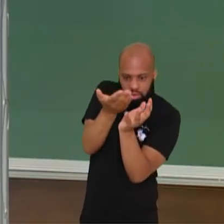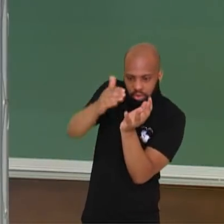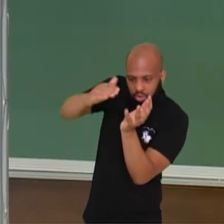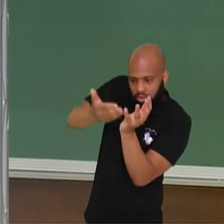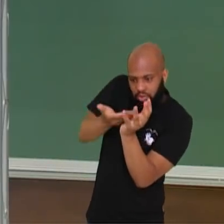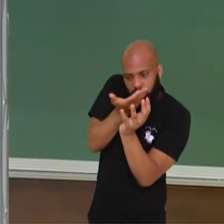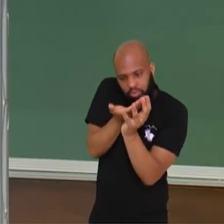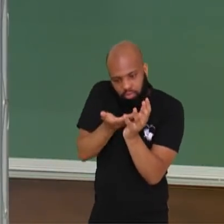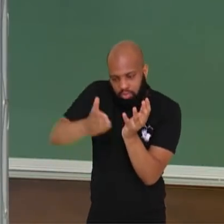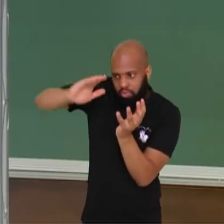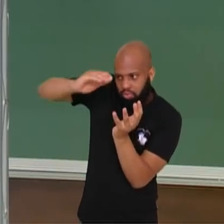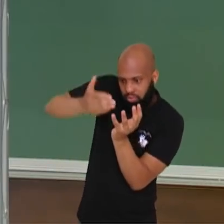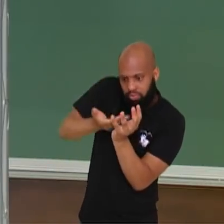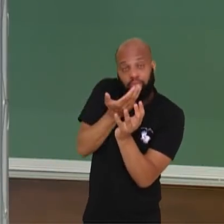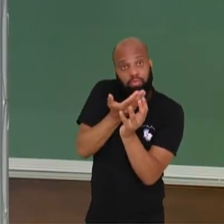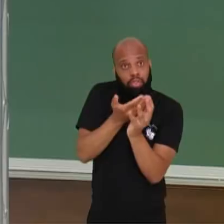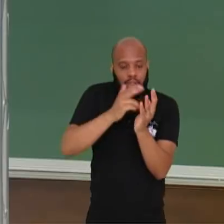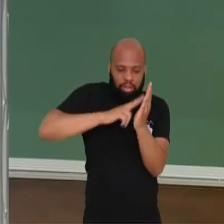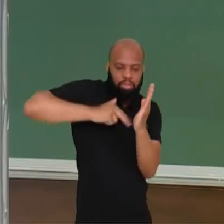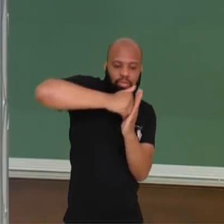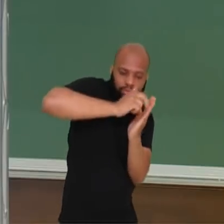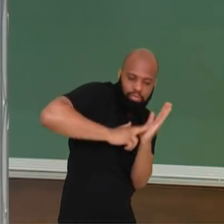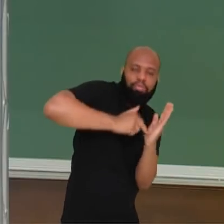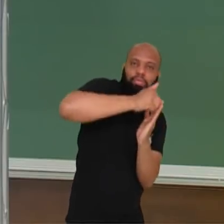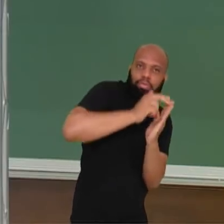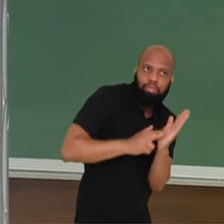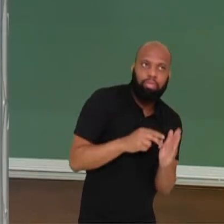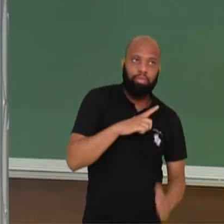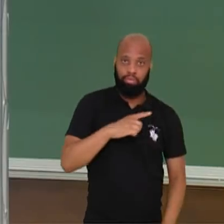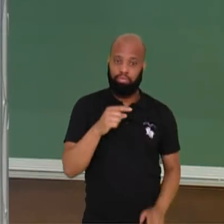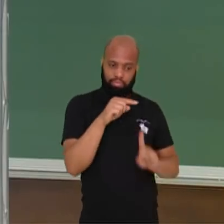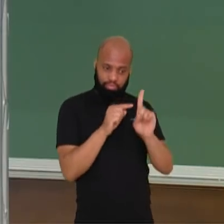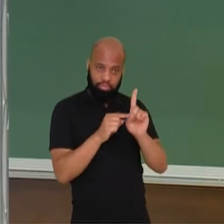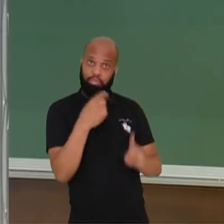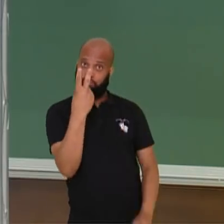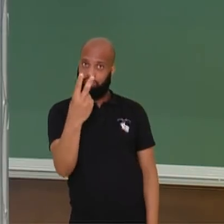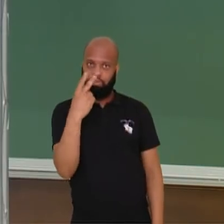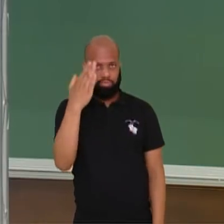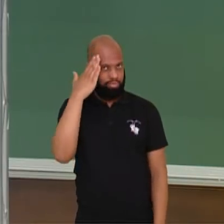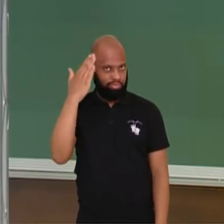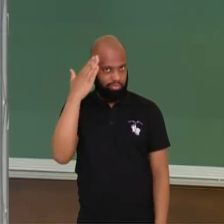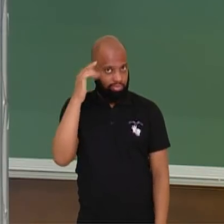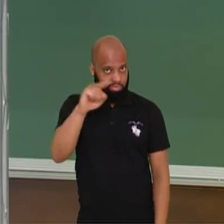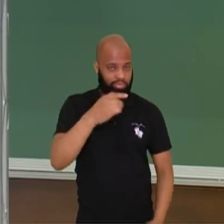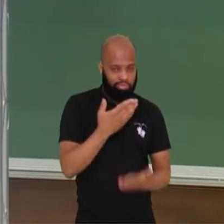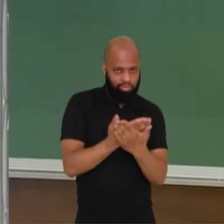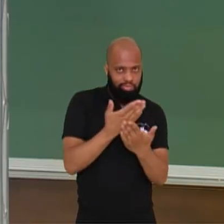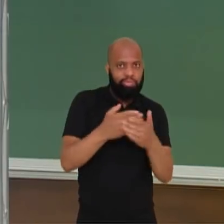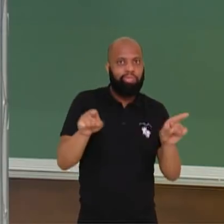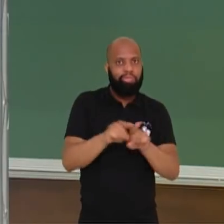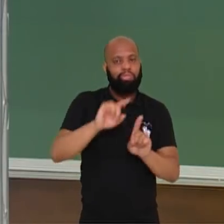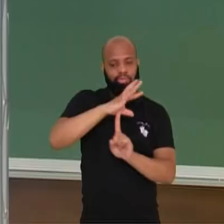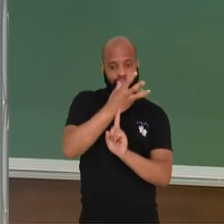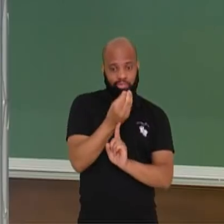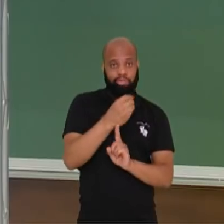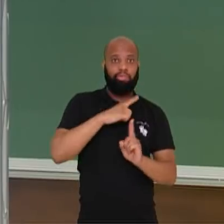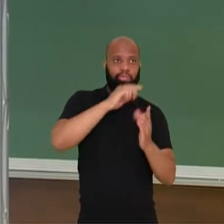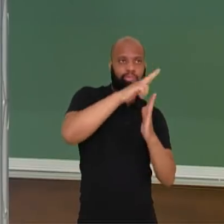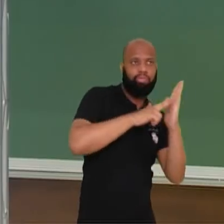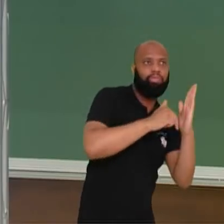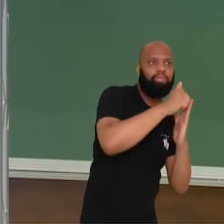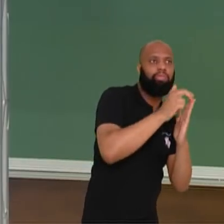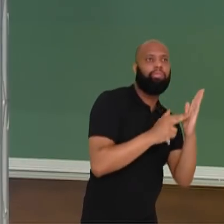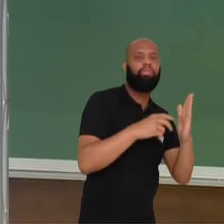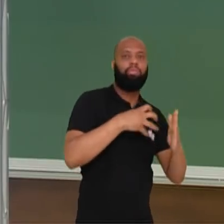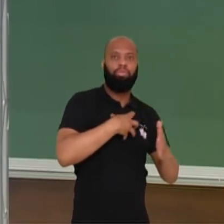era usado para se fazer algumas pinturas. Aqueles 2 tipos clássicos que você estuda também em artes, né? Havia as pinturas negras com